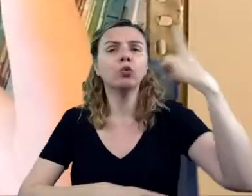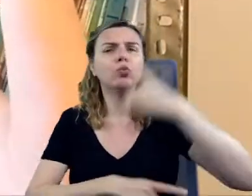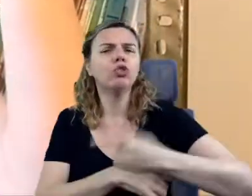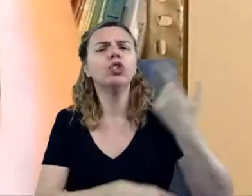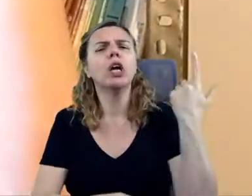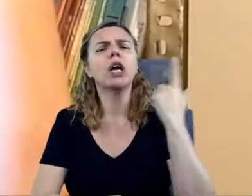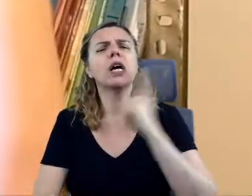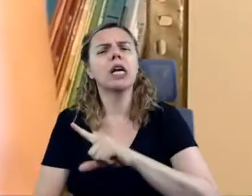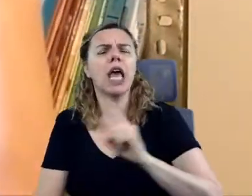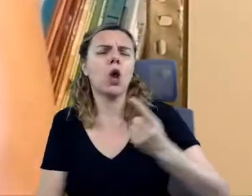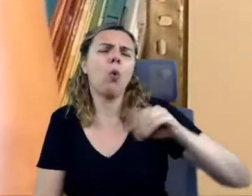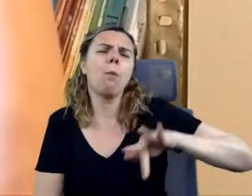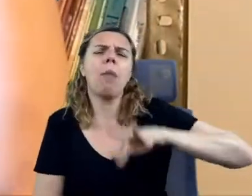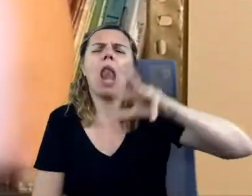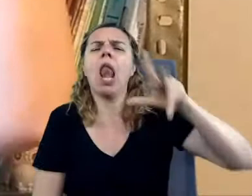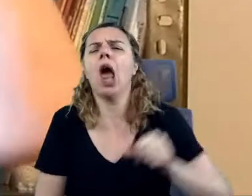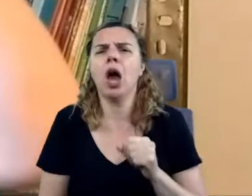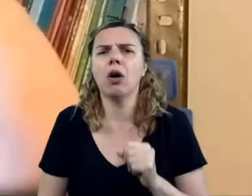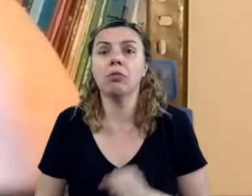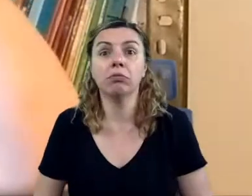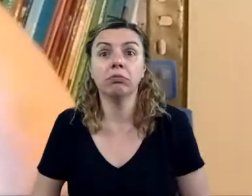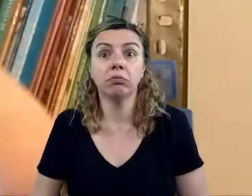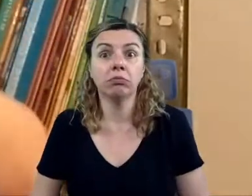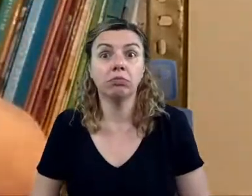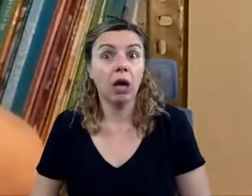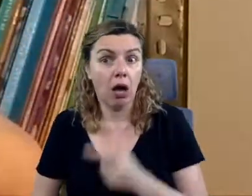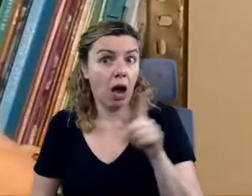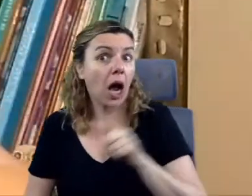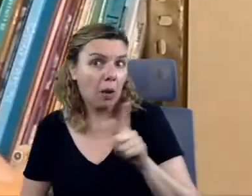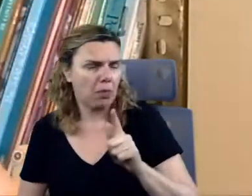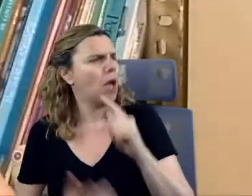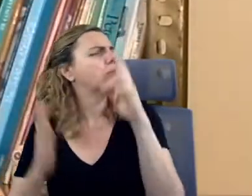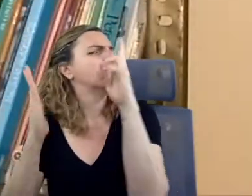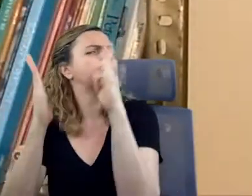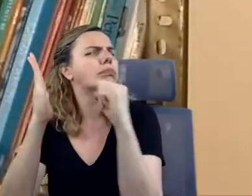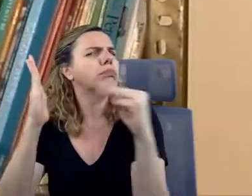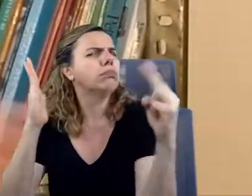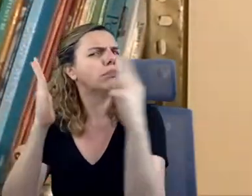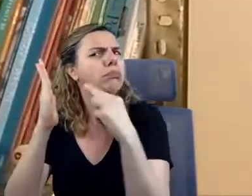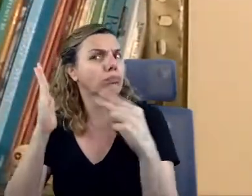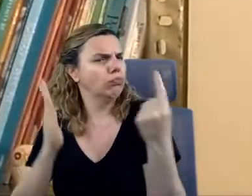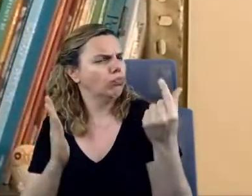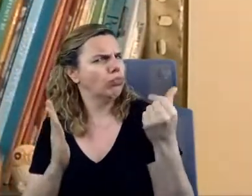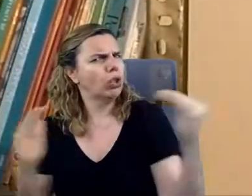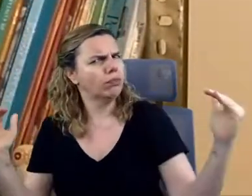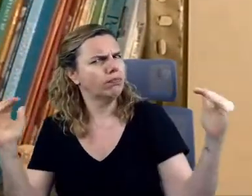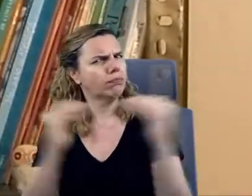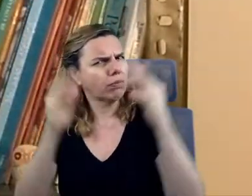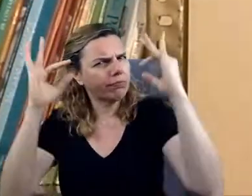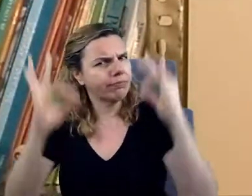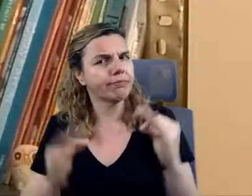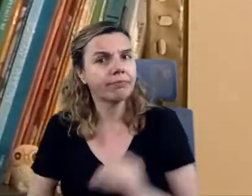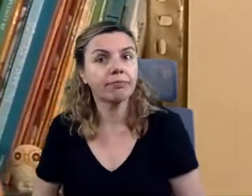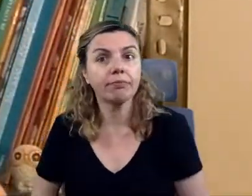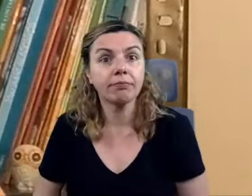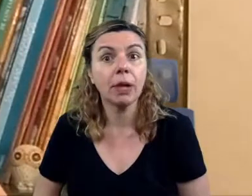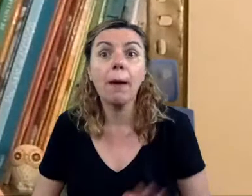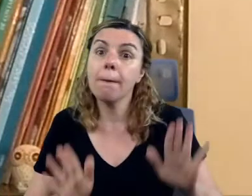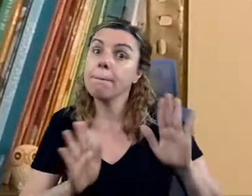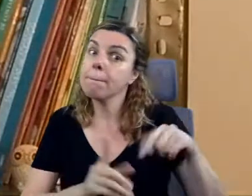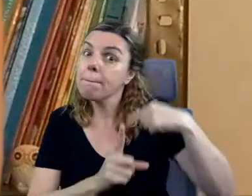o dia em que ganhou seu primeiro milhão. Gabriel pintou-o tal e qual, e cobrou um preço